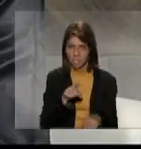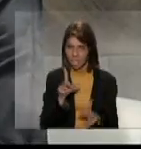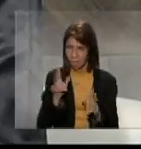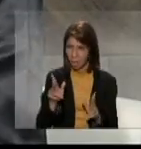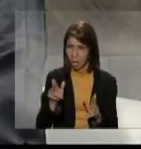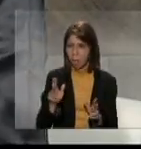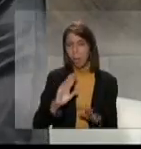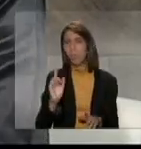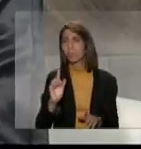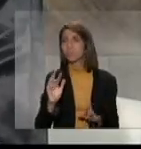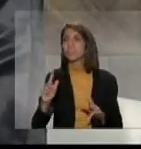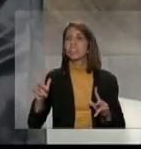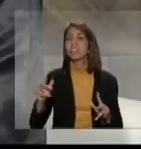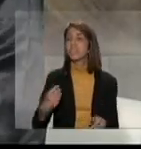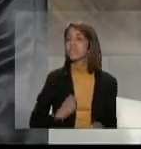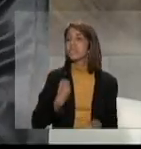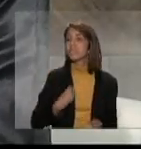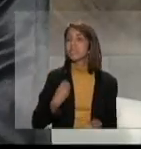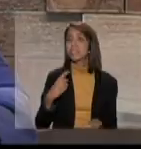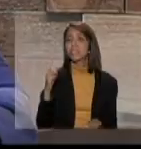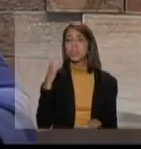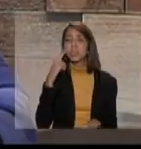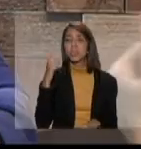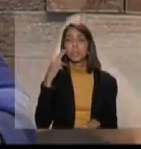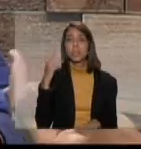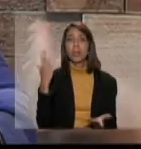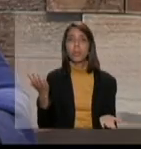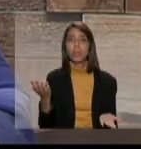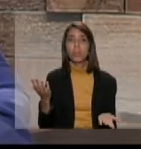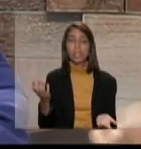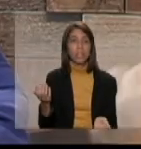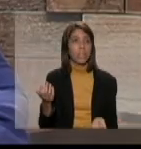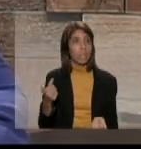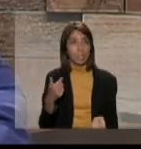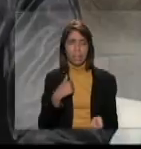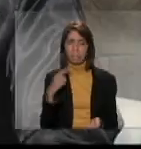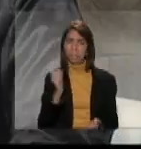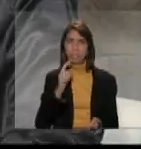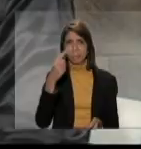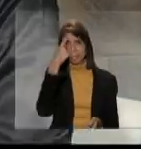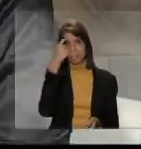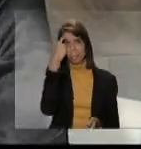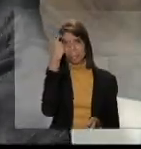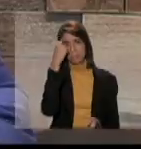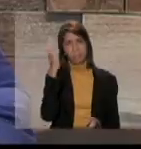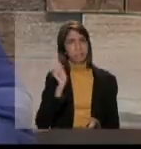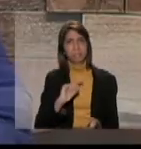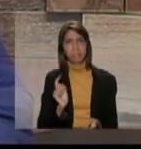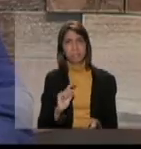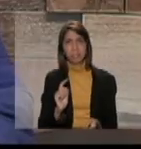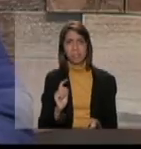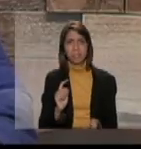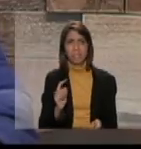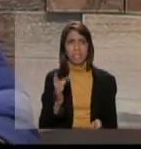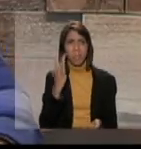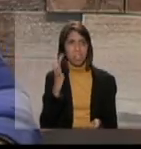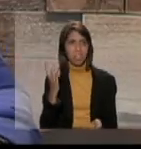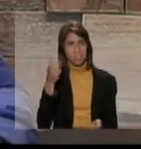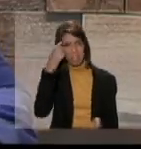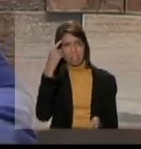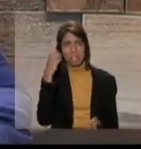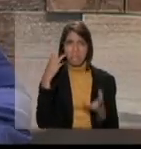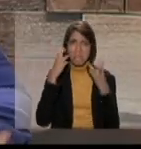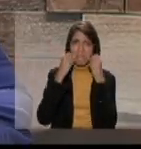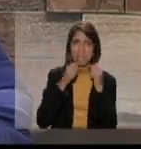isso fazer aquilo que não ser que você desse time ou não ou você vive a cada dia a cada etapa e levou isso não eu não vivo isso não